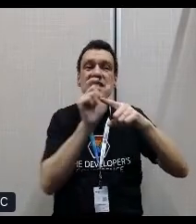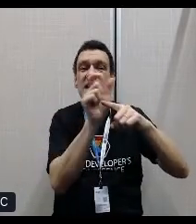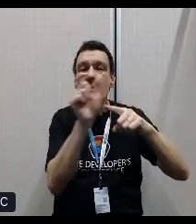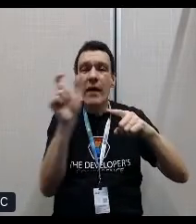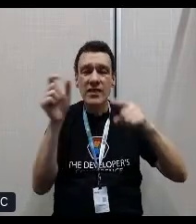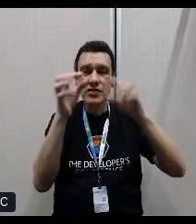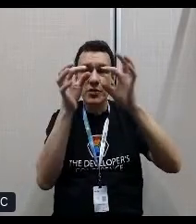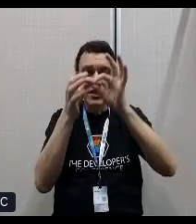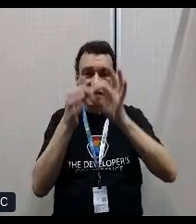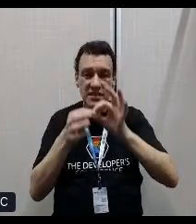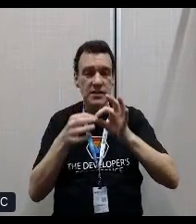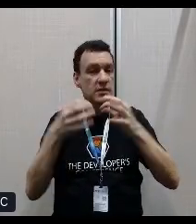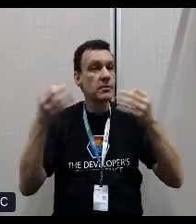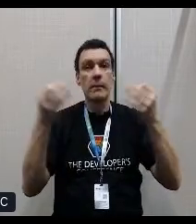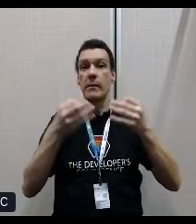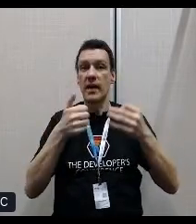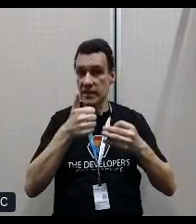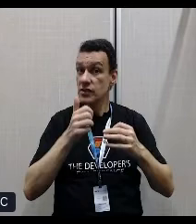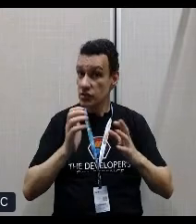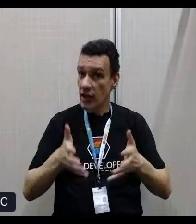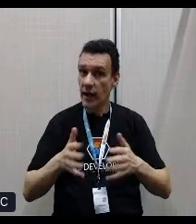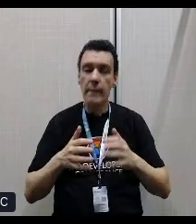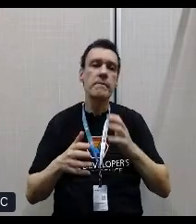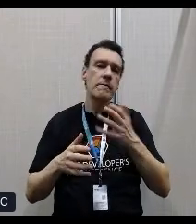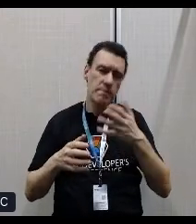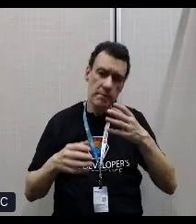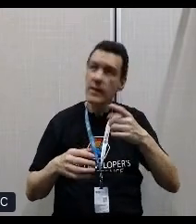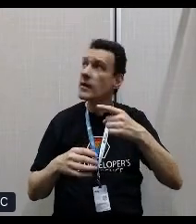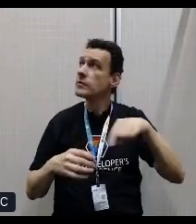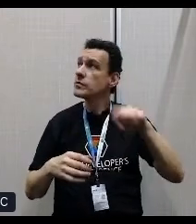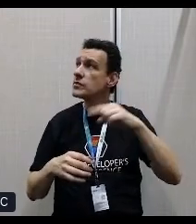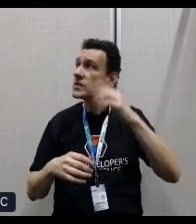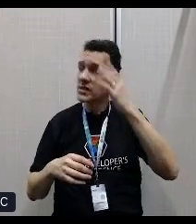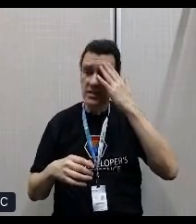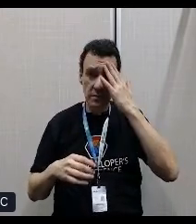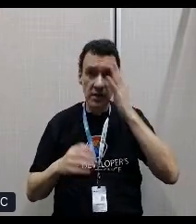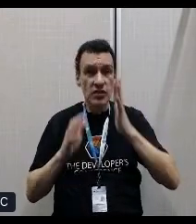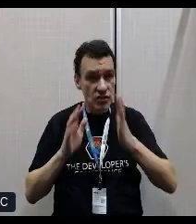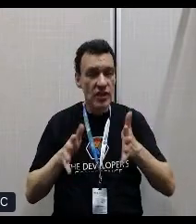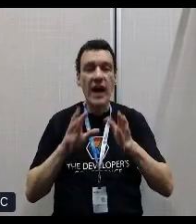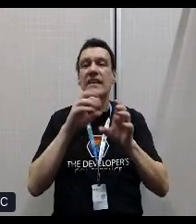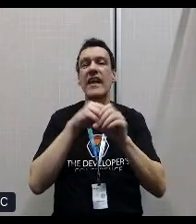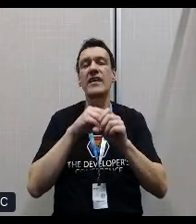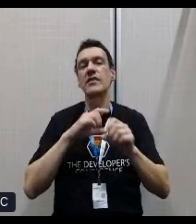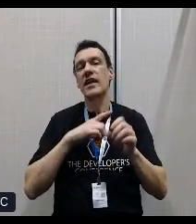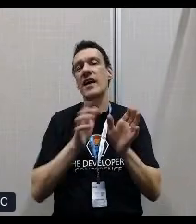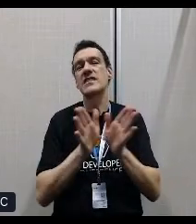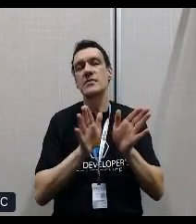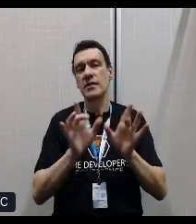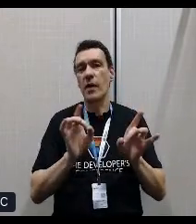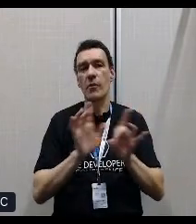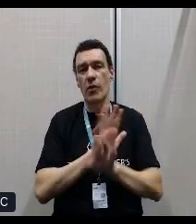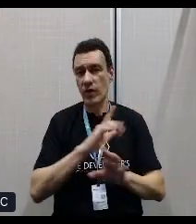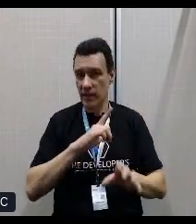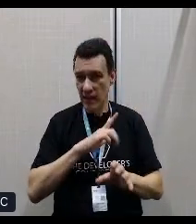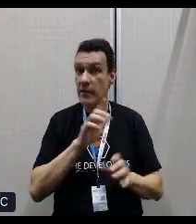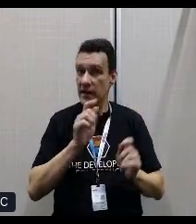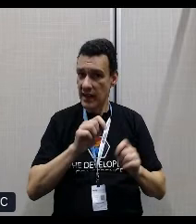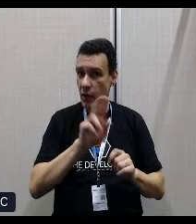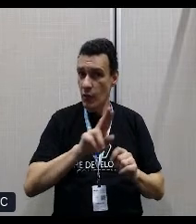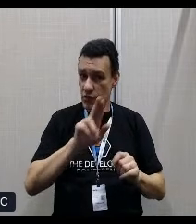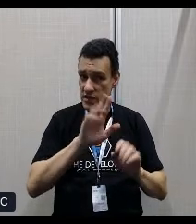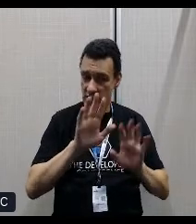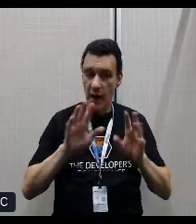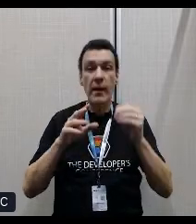traz algumas características nativas de acessibilidade, e é acessível por teclado, você testou isso,